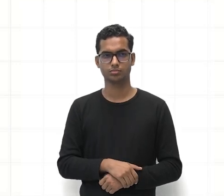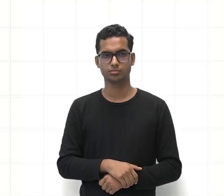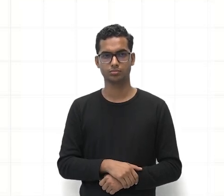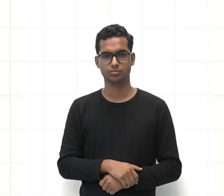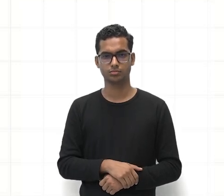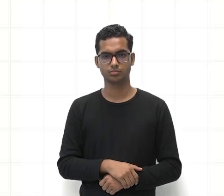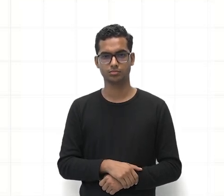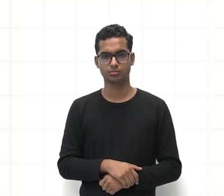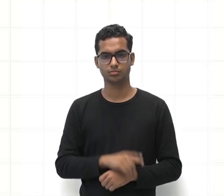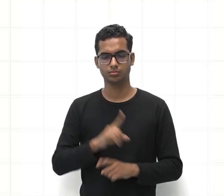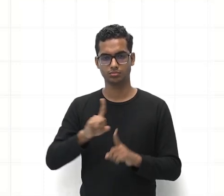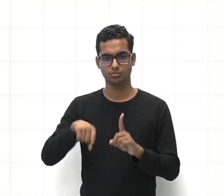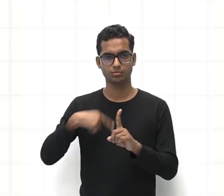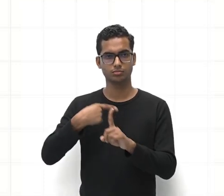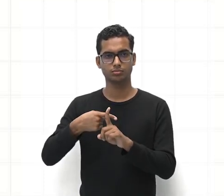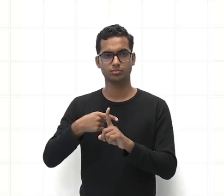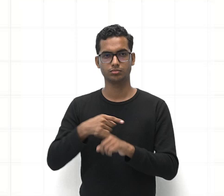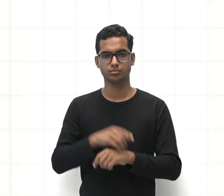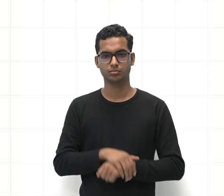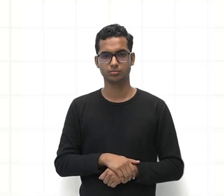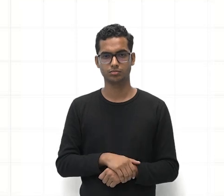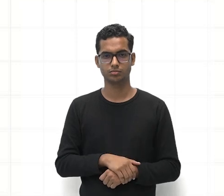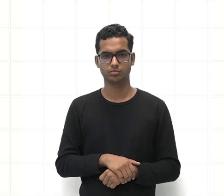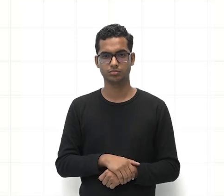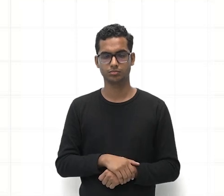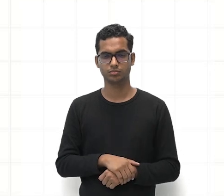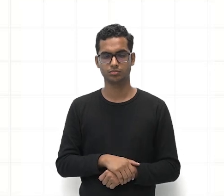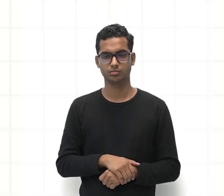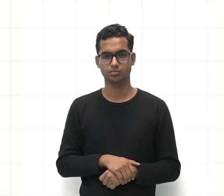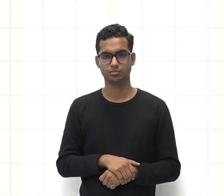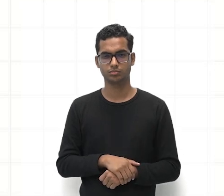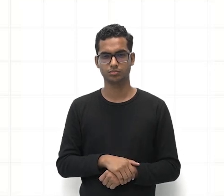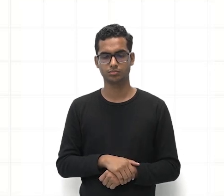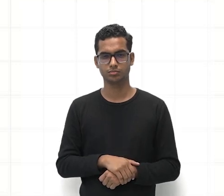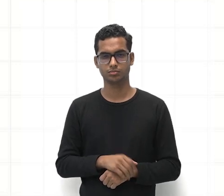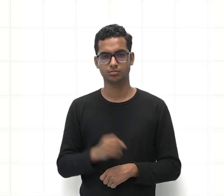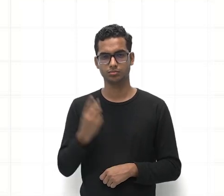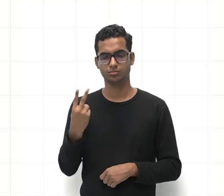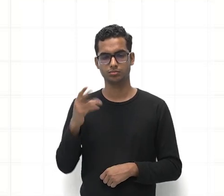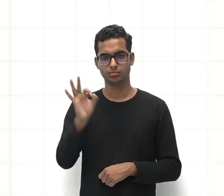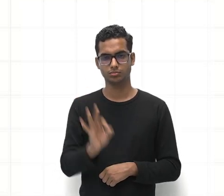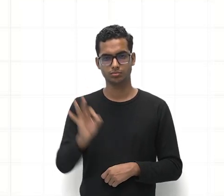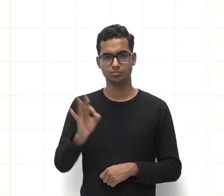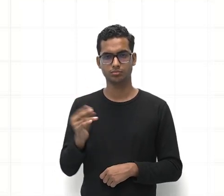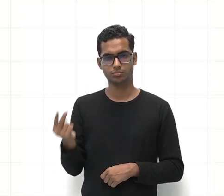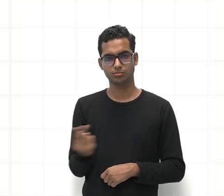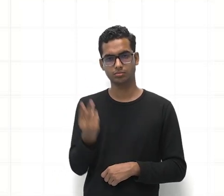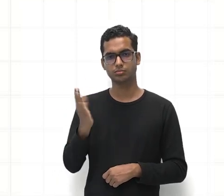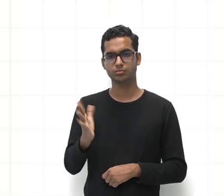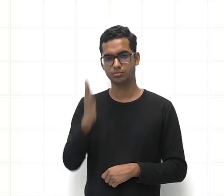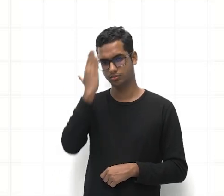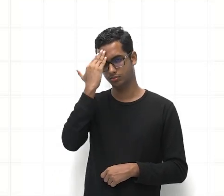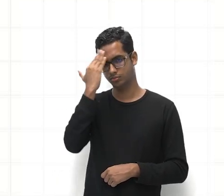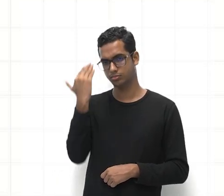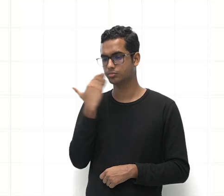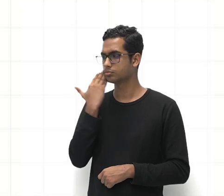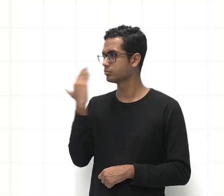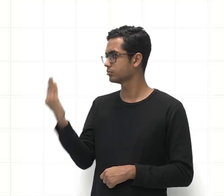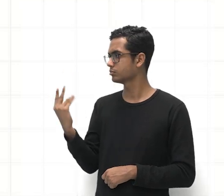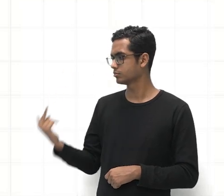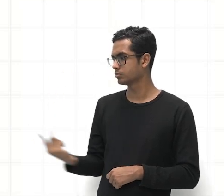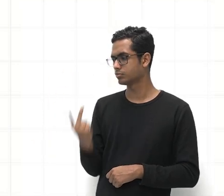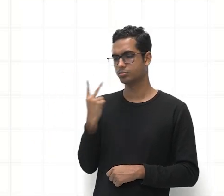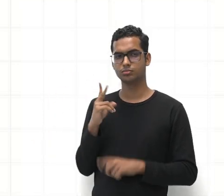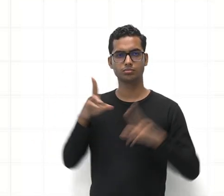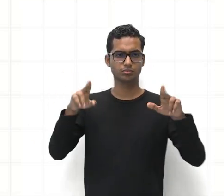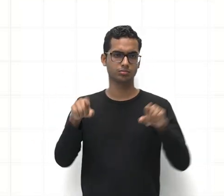R$100,98 mais 2%. Agora sim, está aqui, ó. Exatamente o mesmo valor